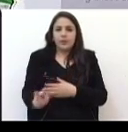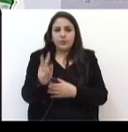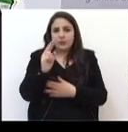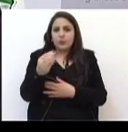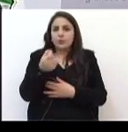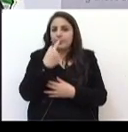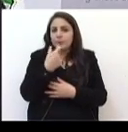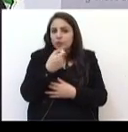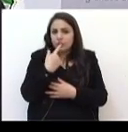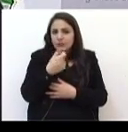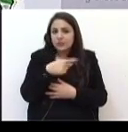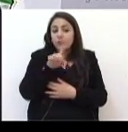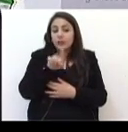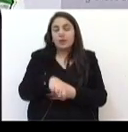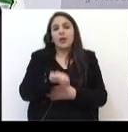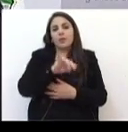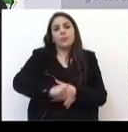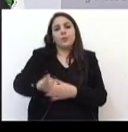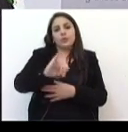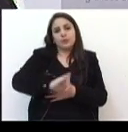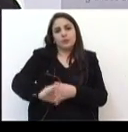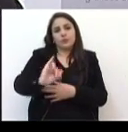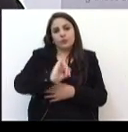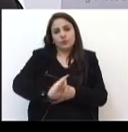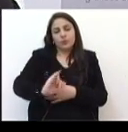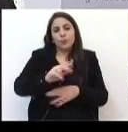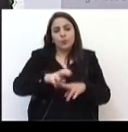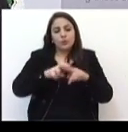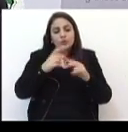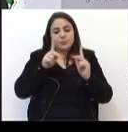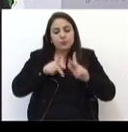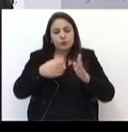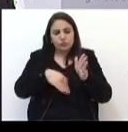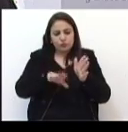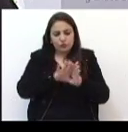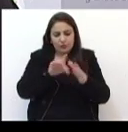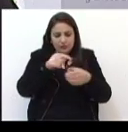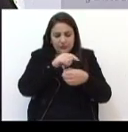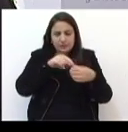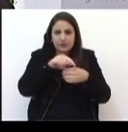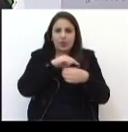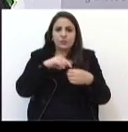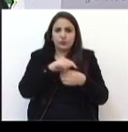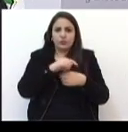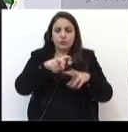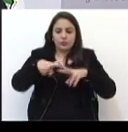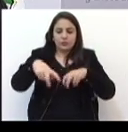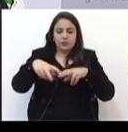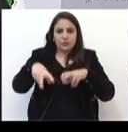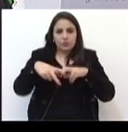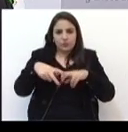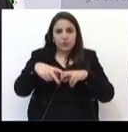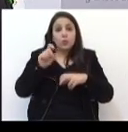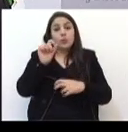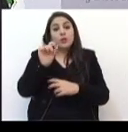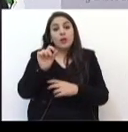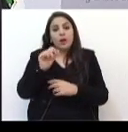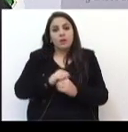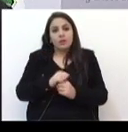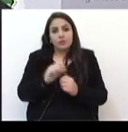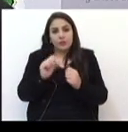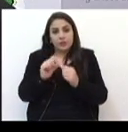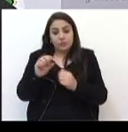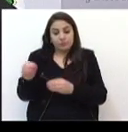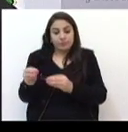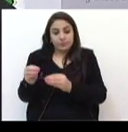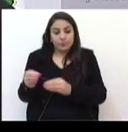valores de medicações, que são valores importantes. Então, os pacientes chegam até as cidades do interior e são o quê?